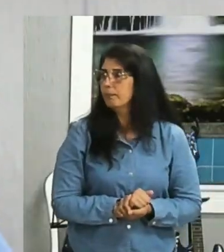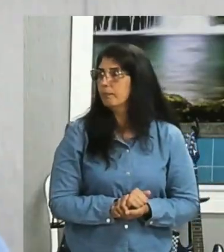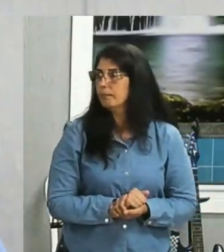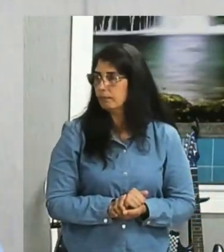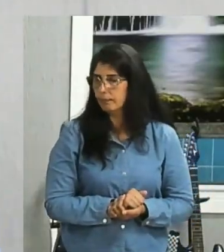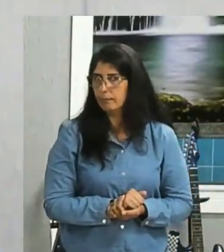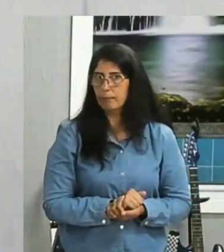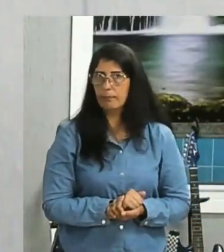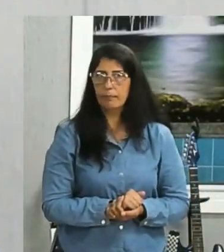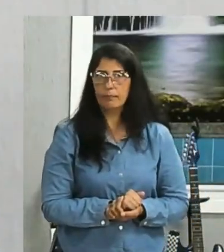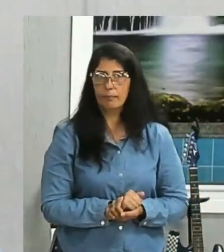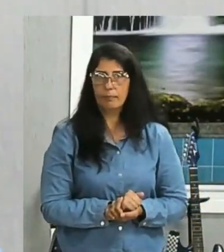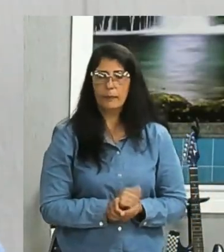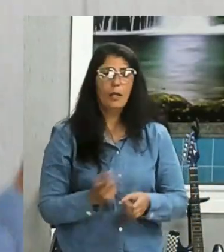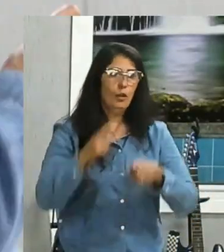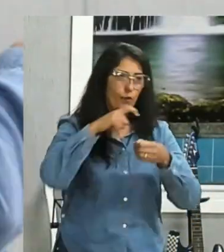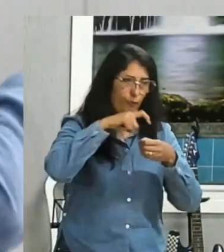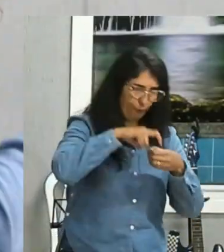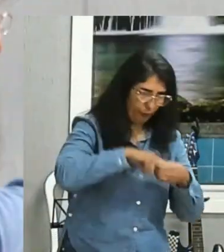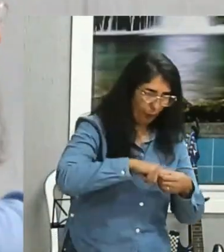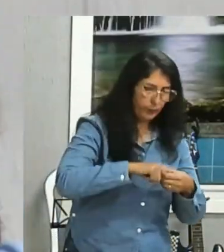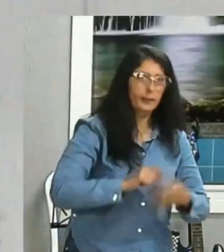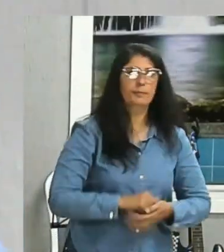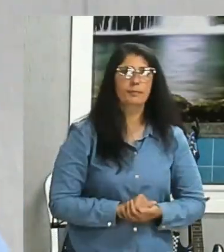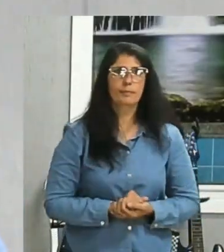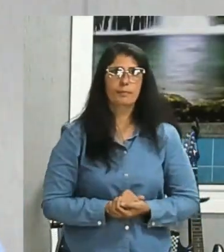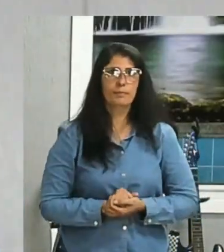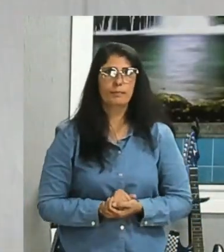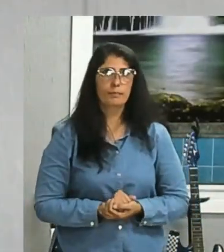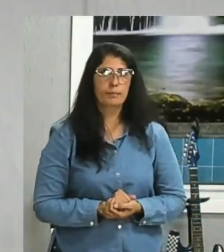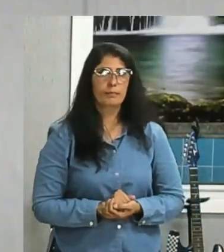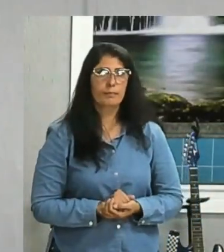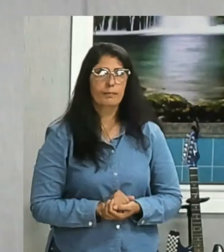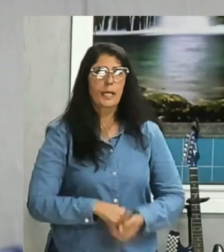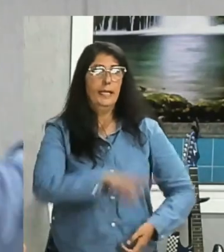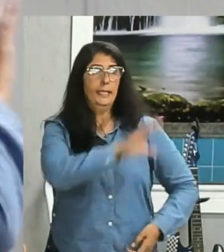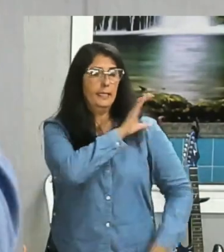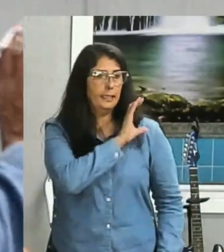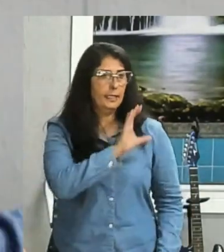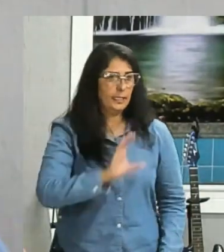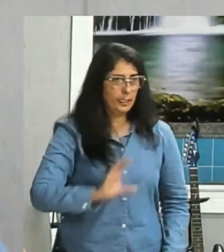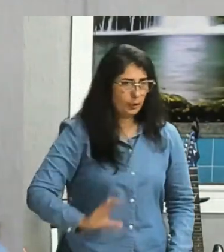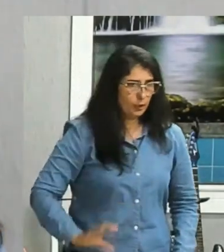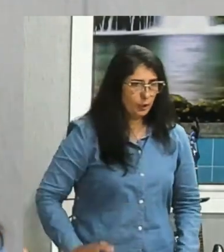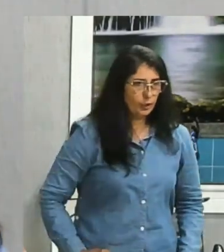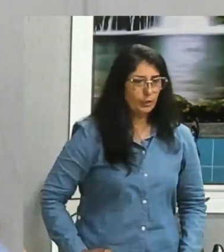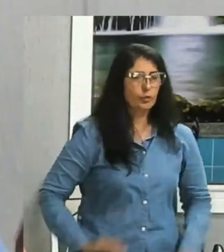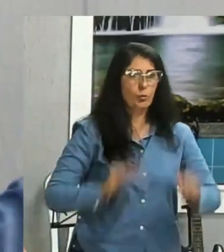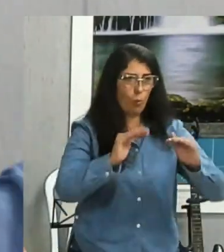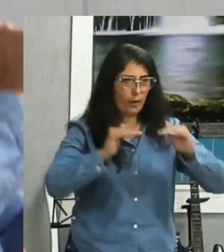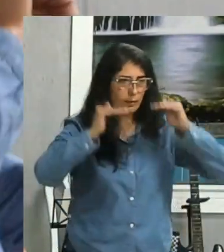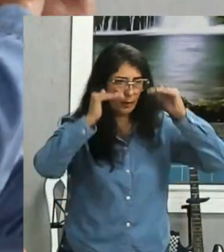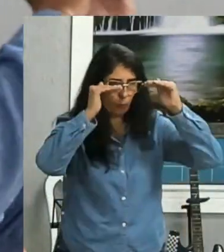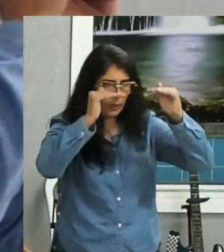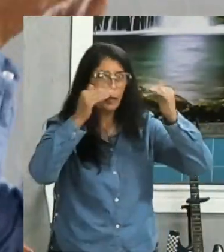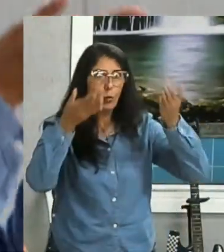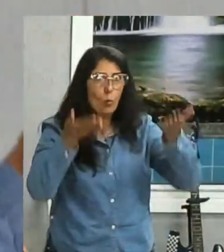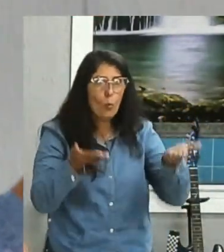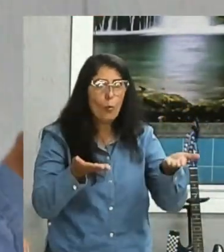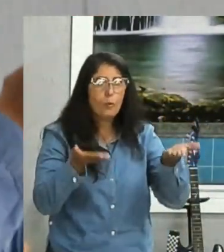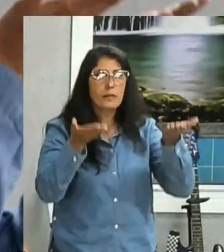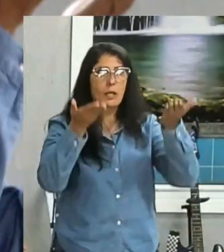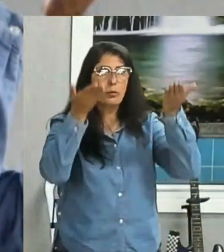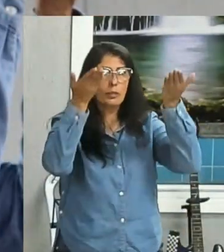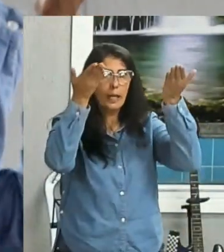adequado. Mas eu quero voltar, então, em segundo lugar, Cristo exaltado, o